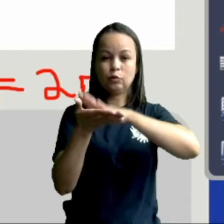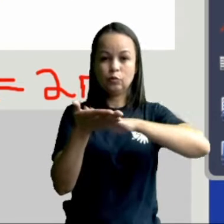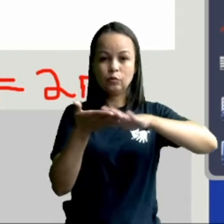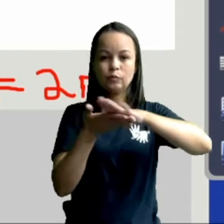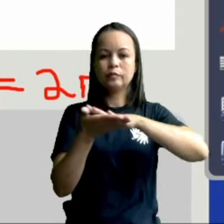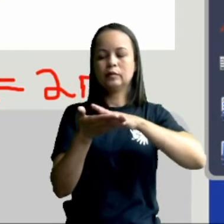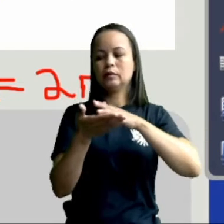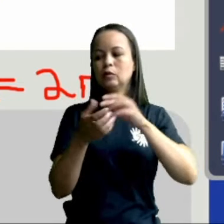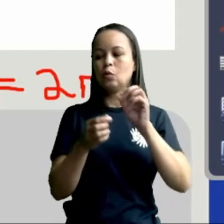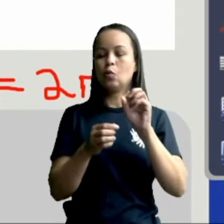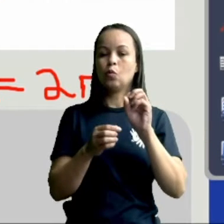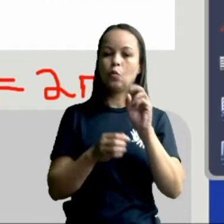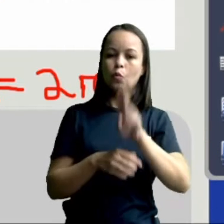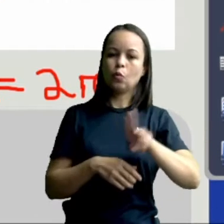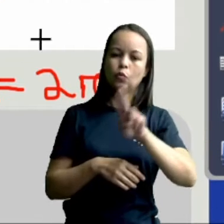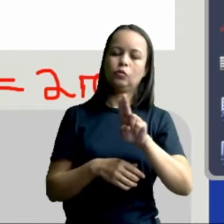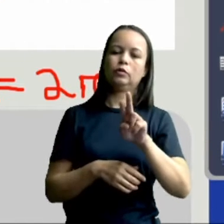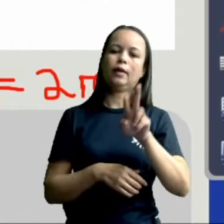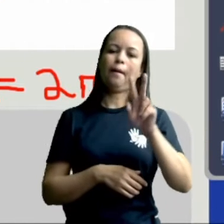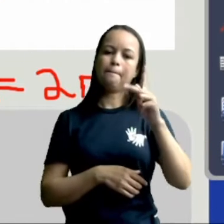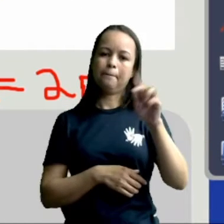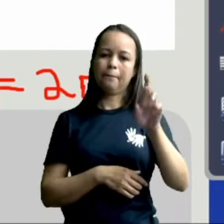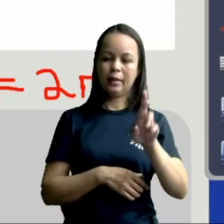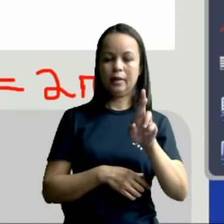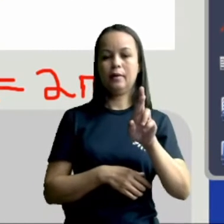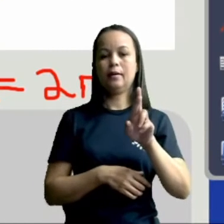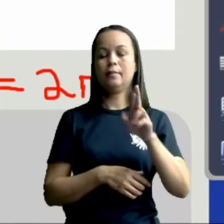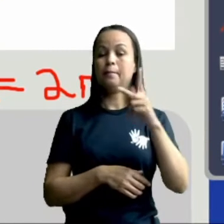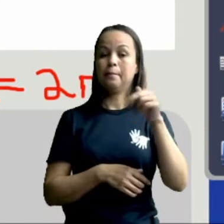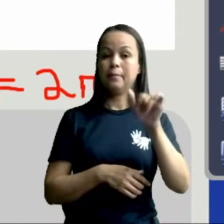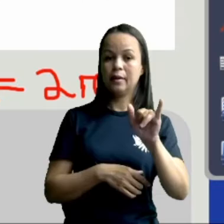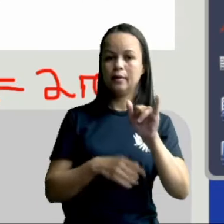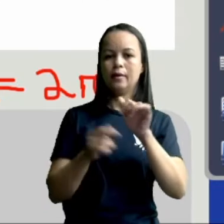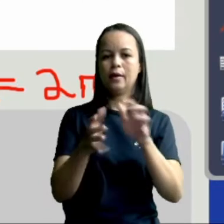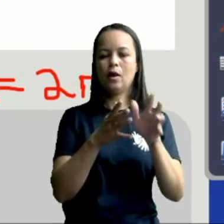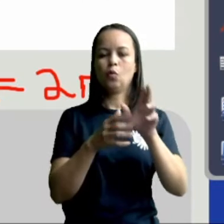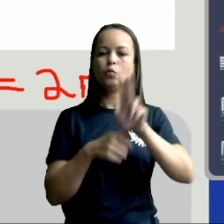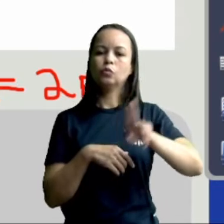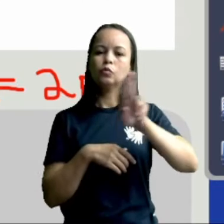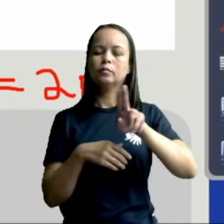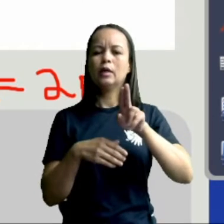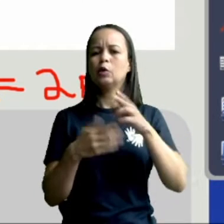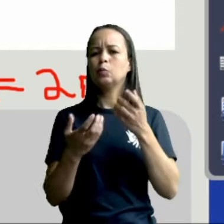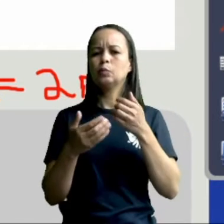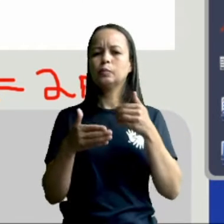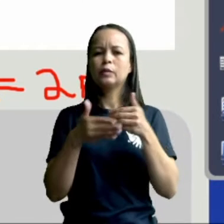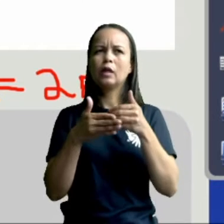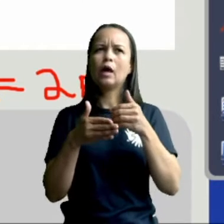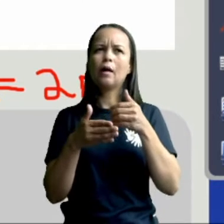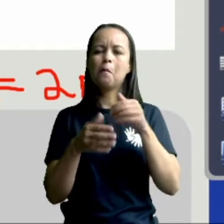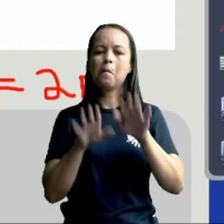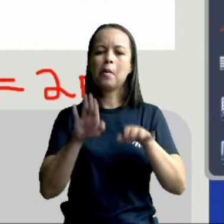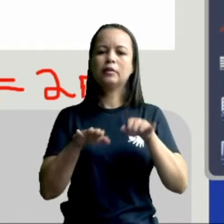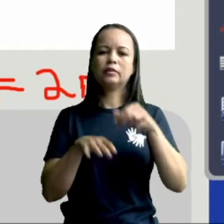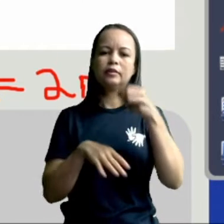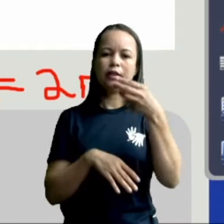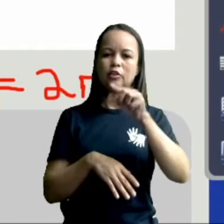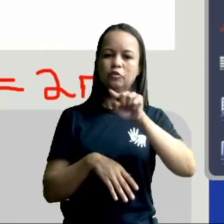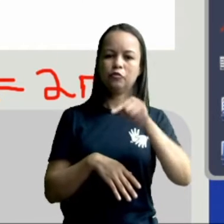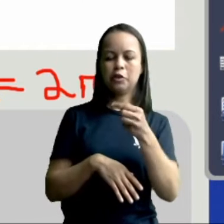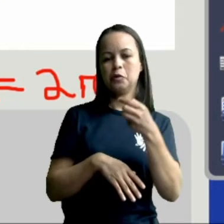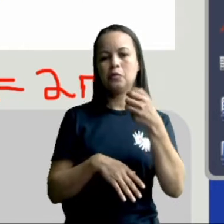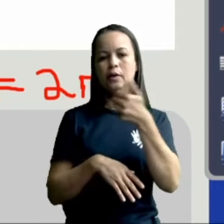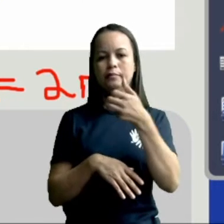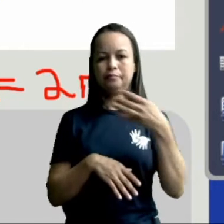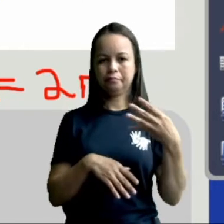essa fórmula, lembra que π é um número irracional, olha o valor dele aqui, aproximadamente 3,14.